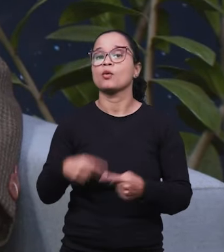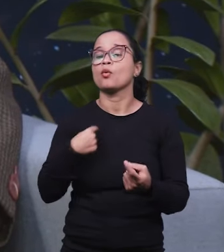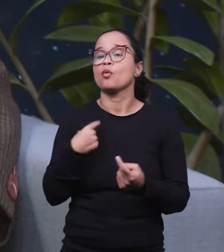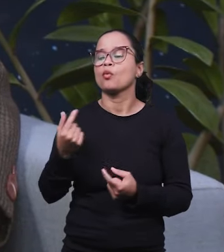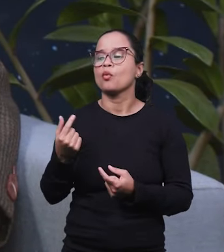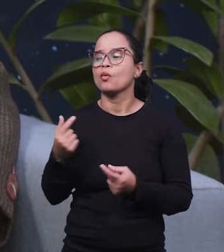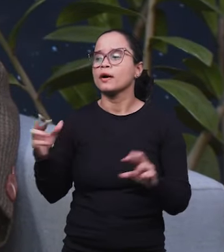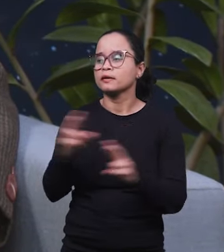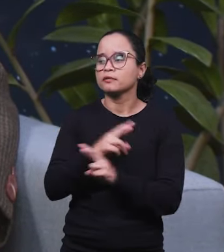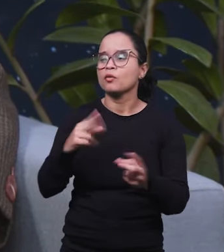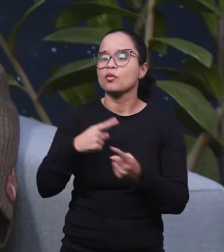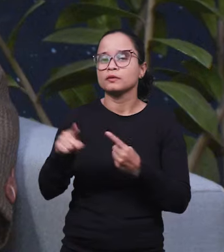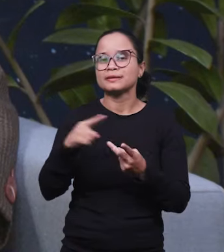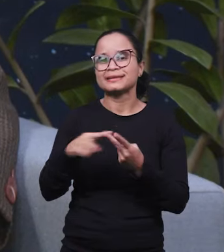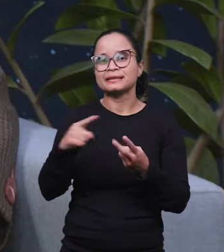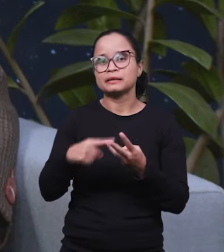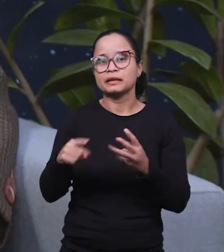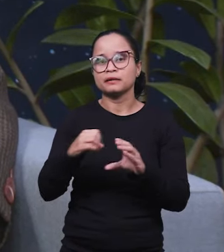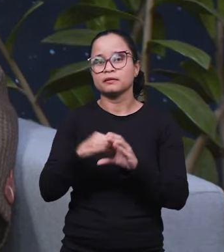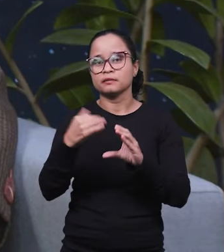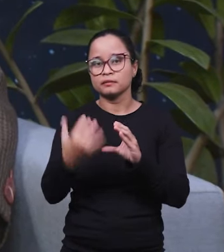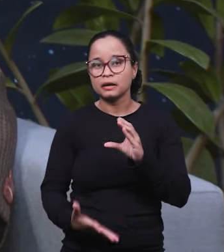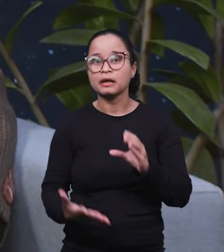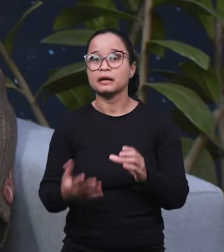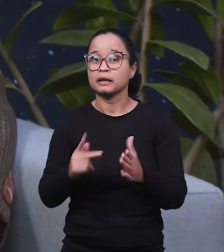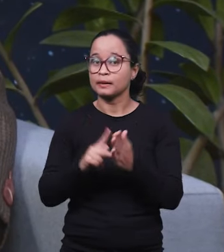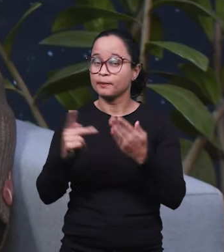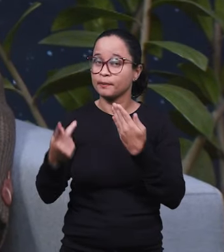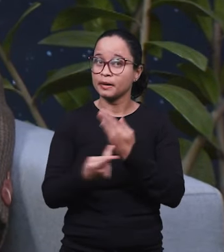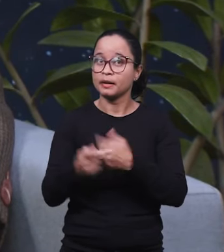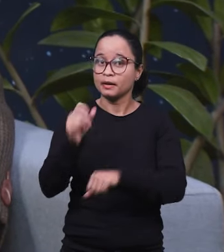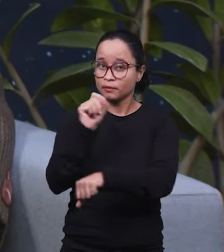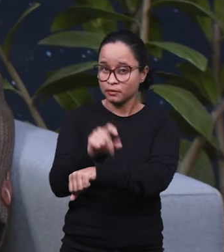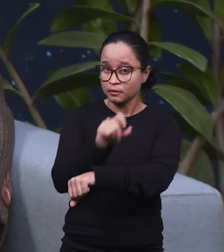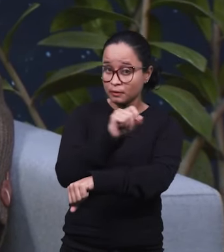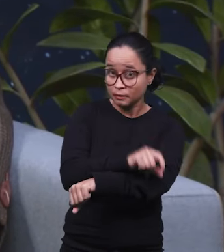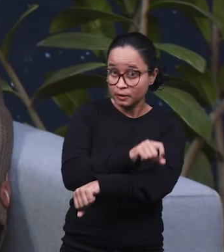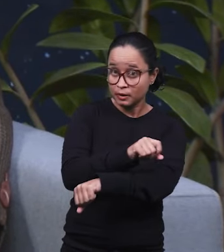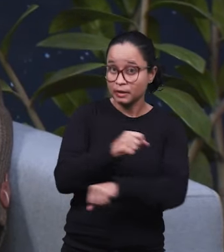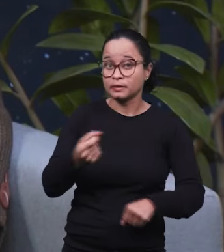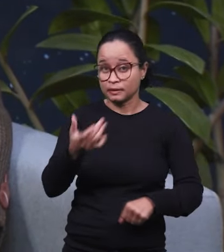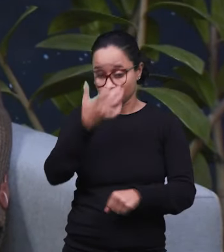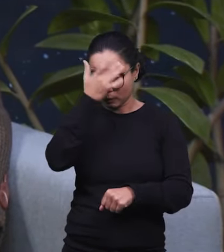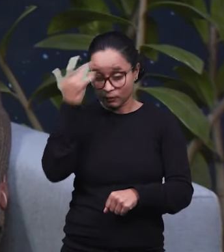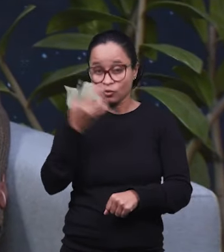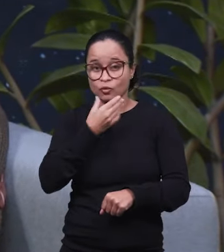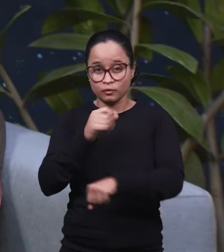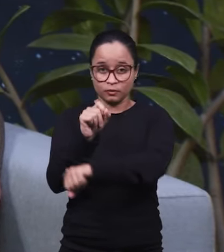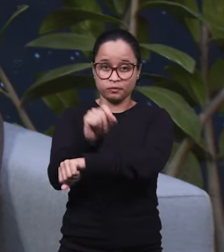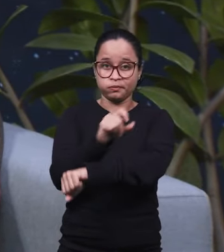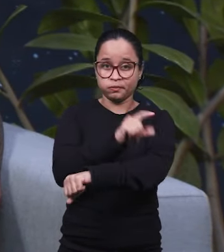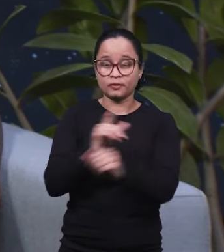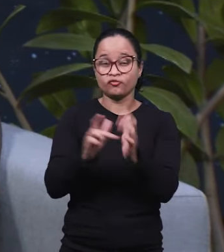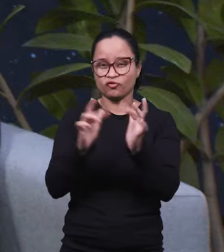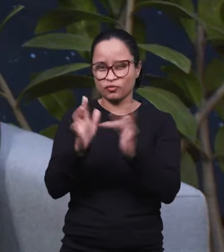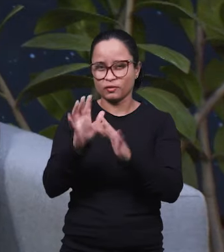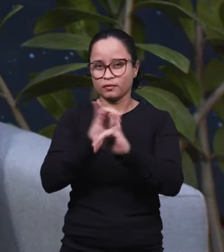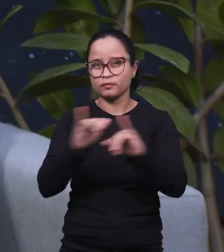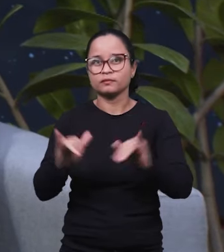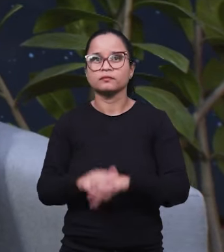3 aspectos que são mencionados na parábola do semeador. Não sei se você já ouviu a parábola do semeador, foi proferida pelo Senhor